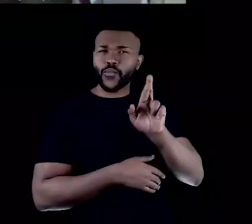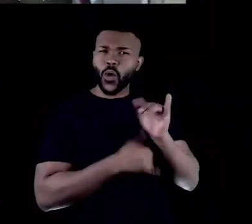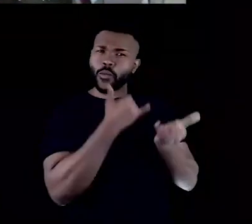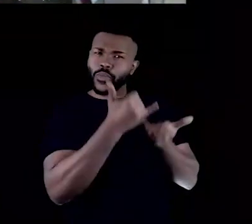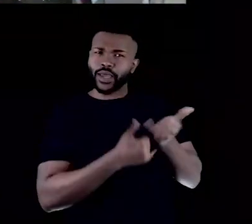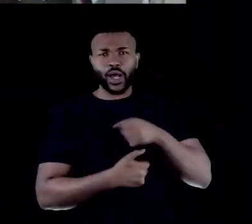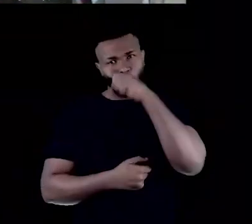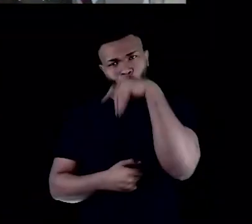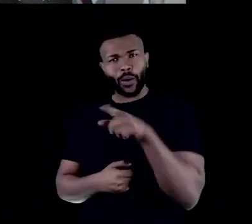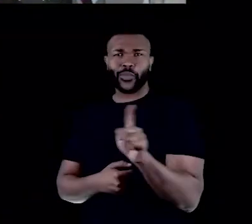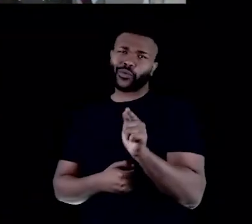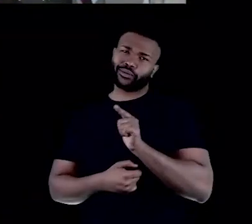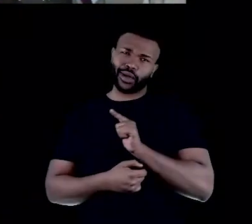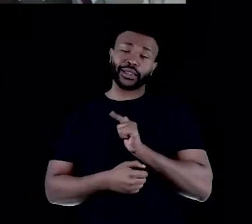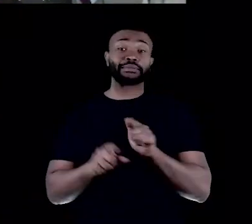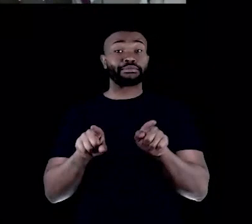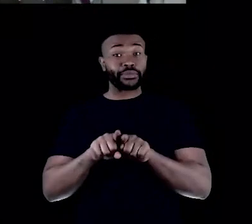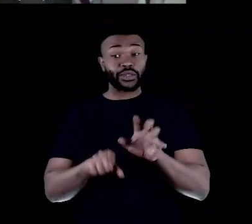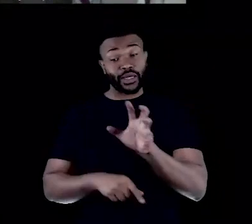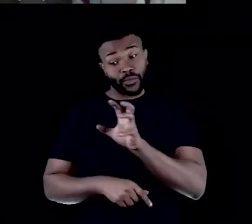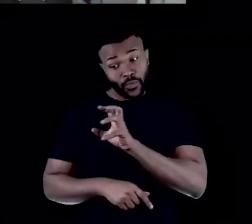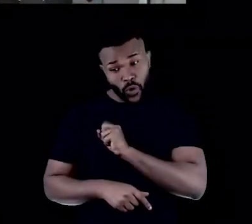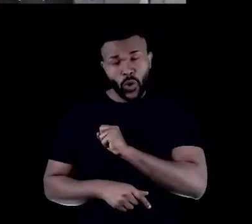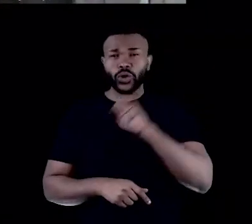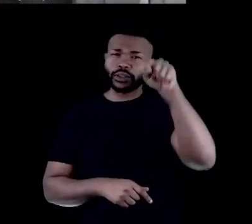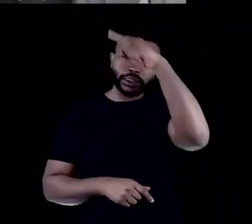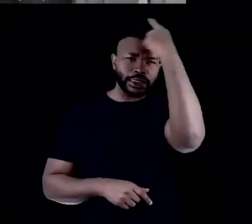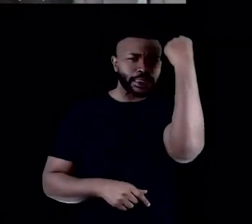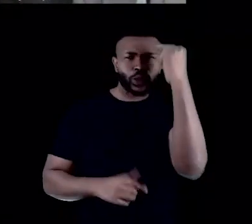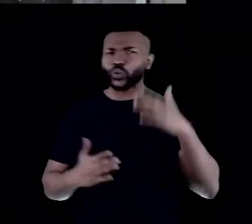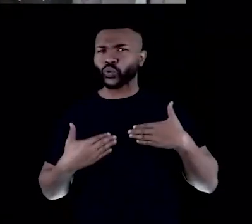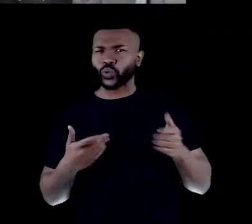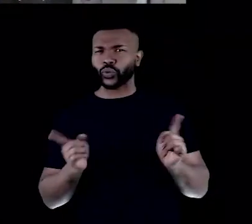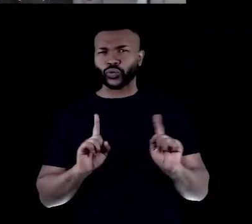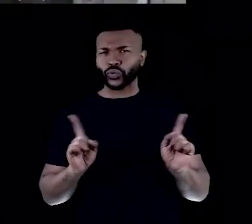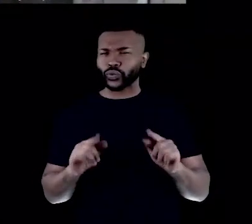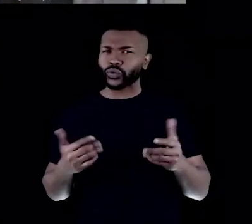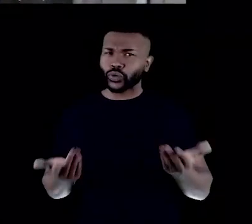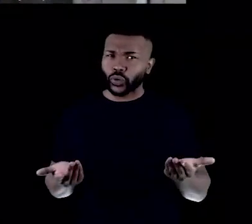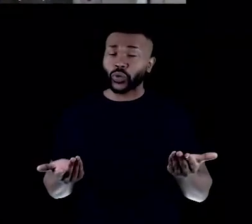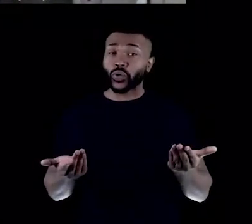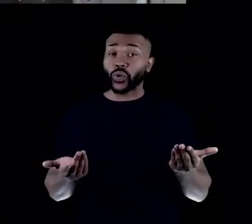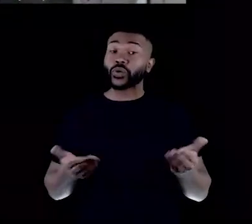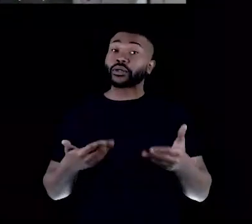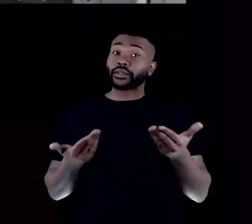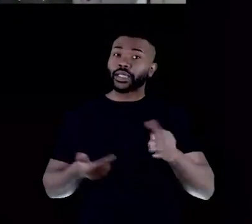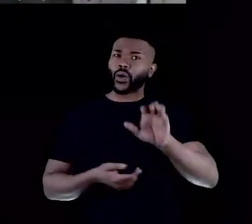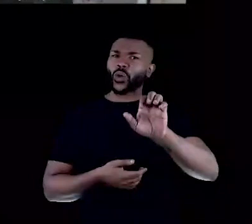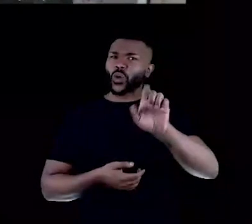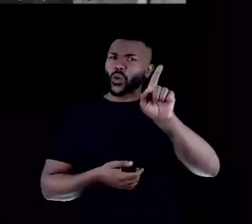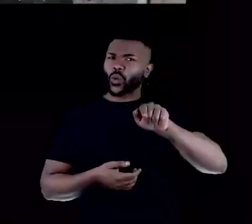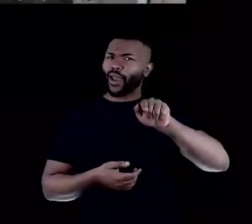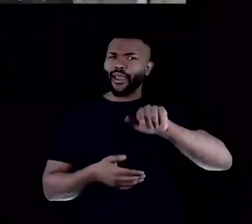amor é brinca, não bronca, isso é um deles, por exemplo. Você também fala que amor é santo, não susto. Então, o L